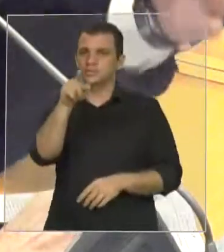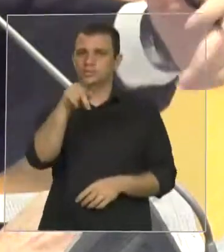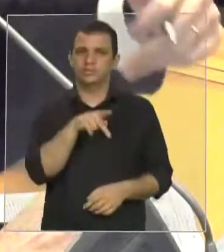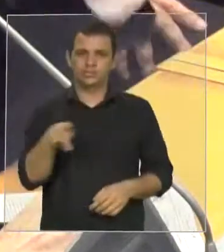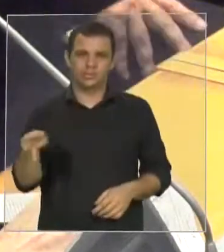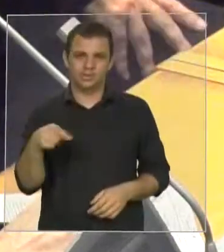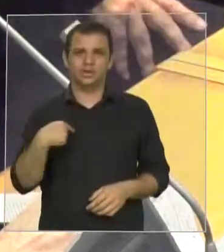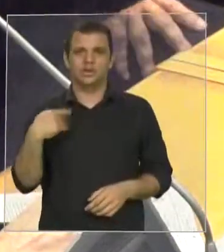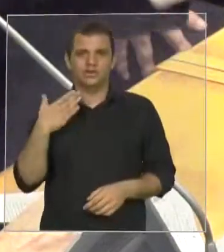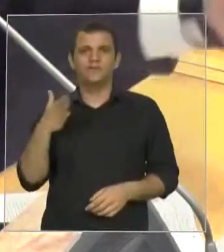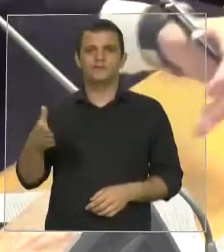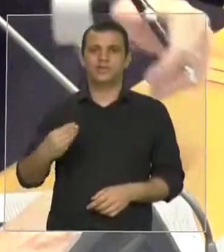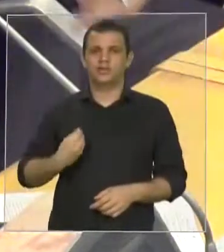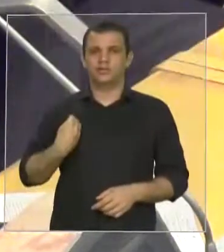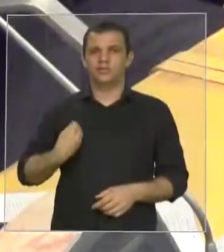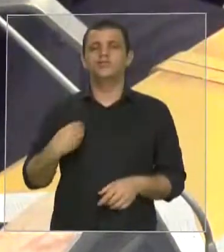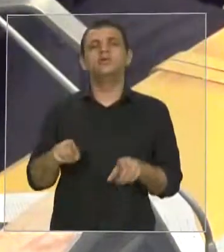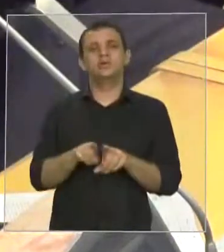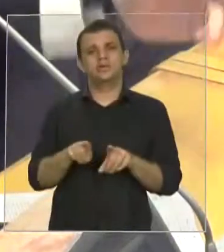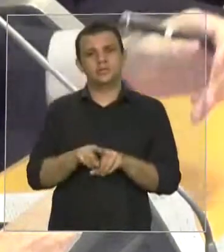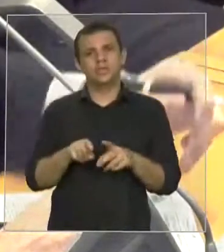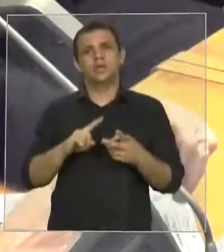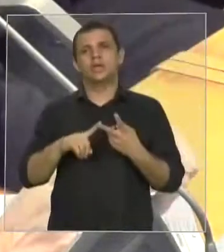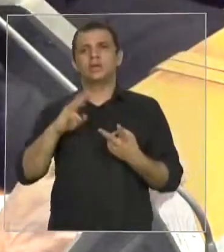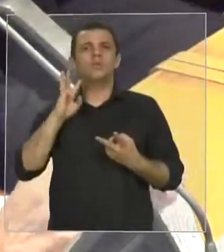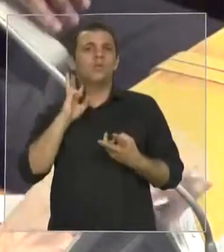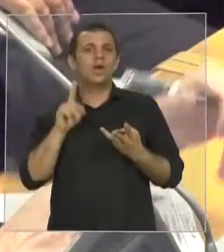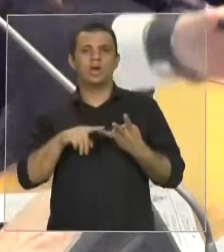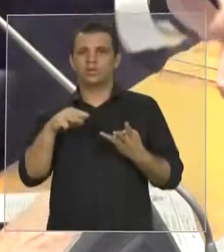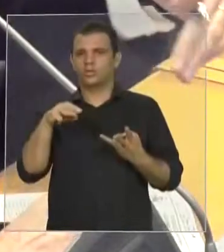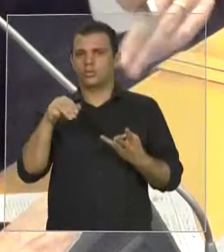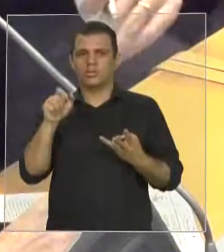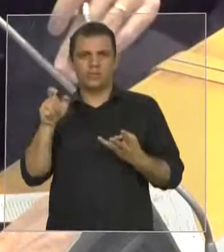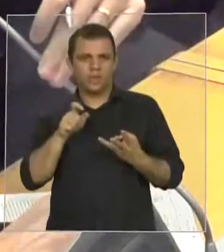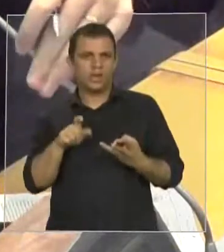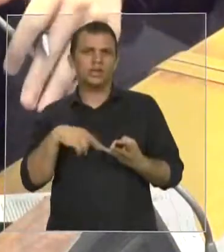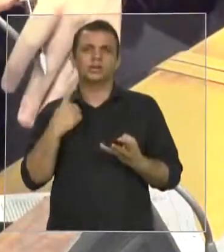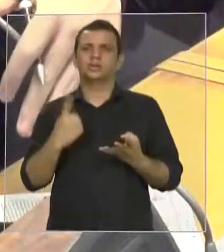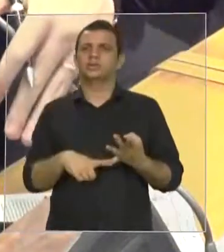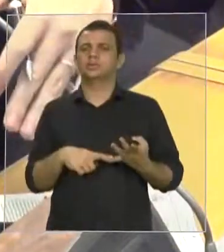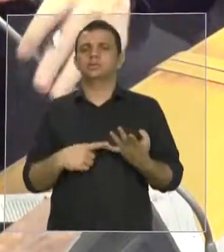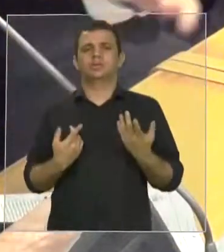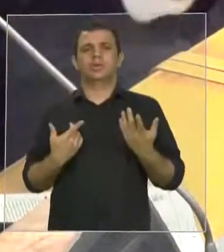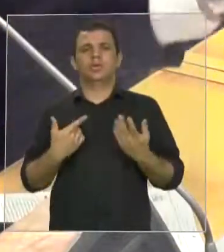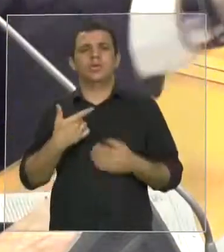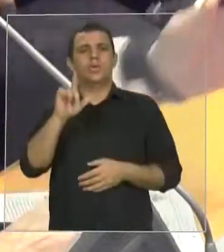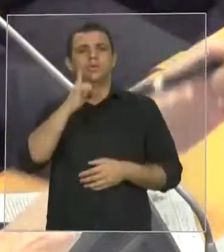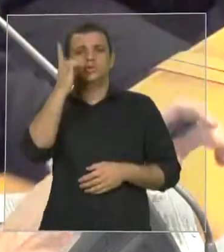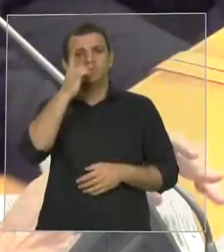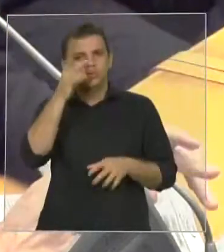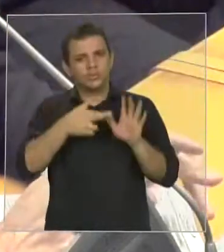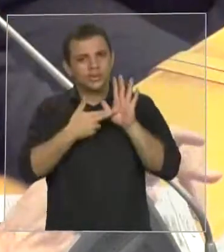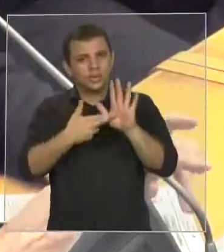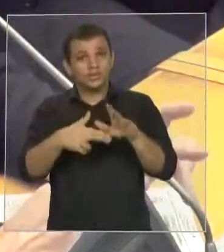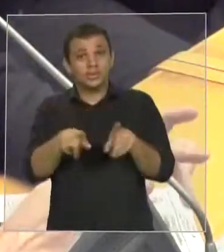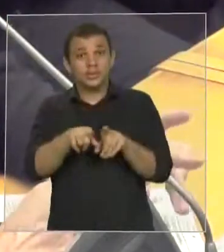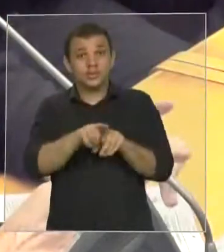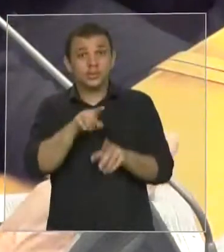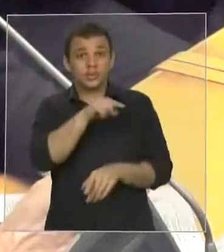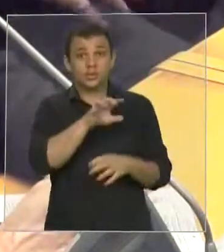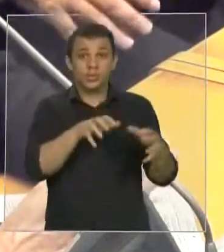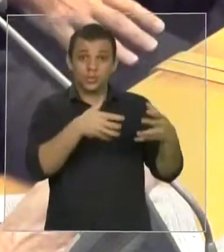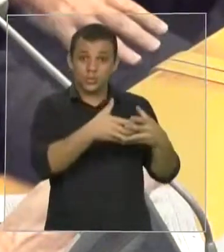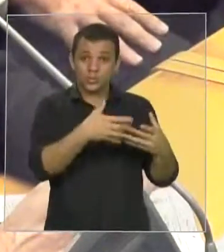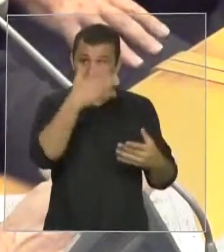estive presente com o deputado Wellington, o deputado Max, com a representatividade enorme de toda a classe dos